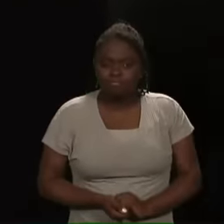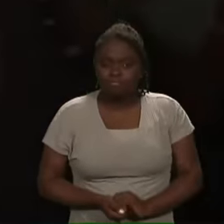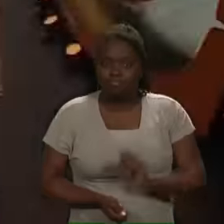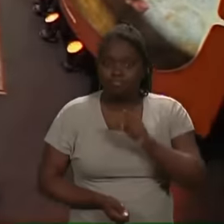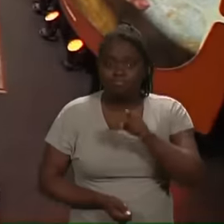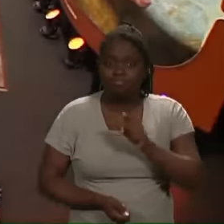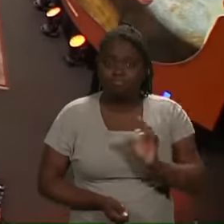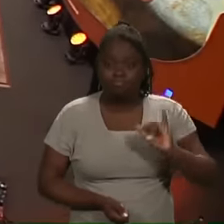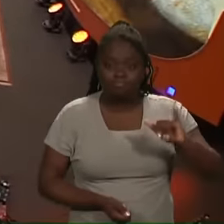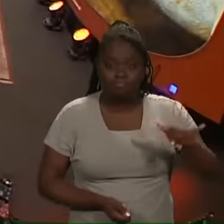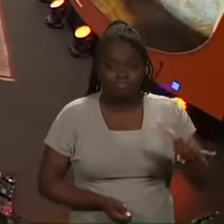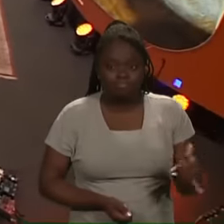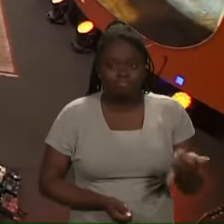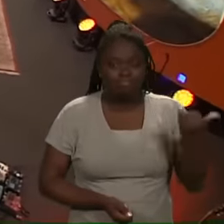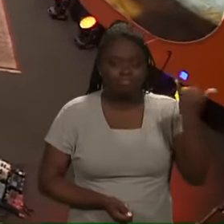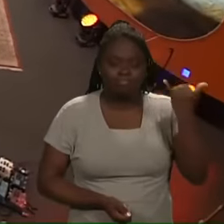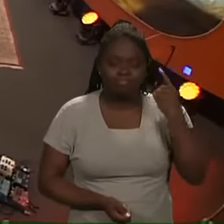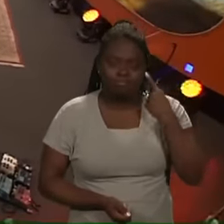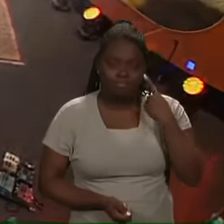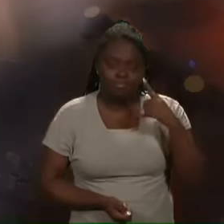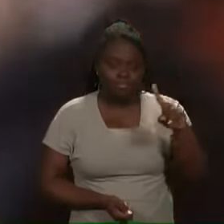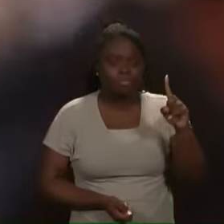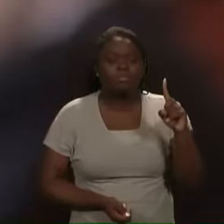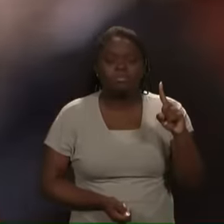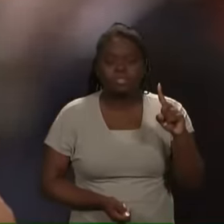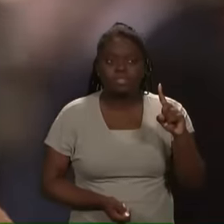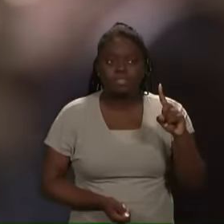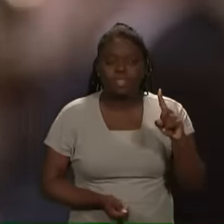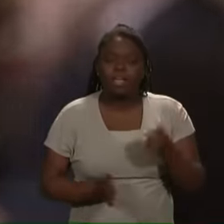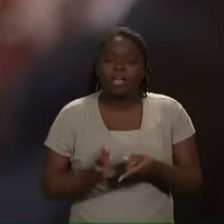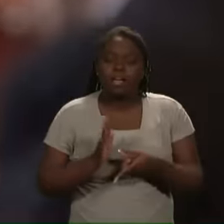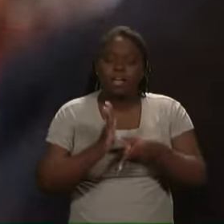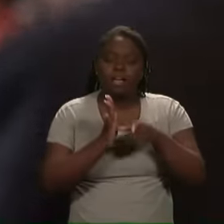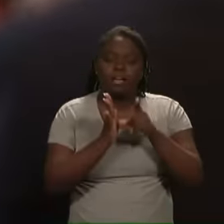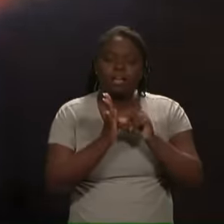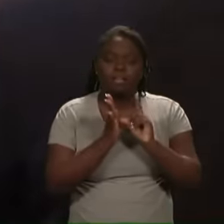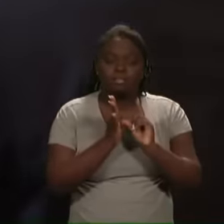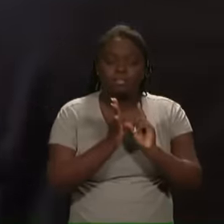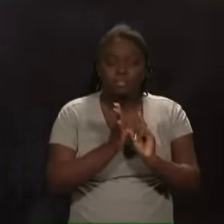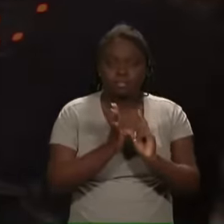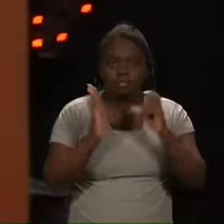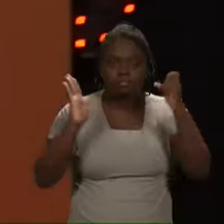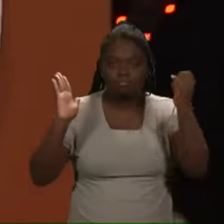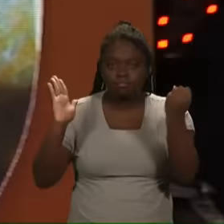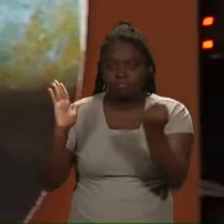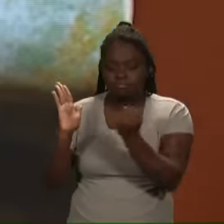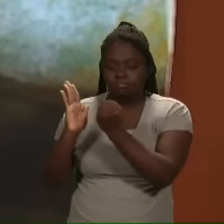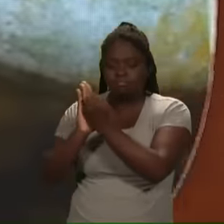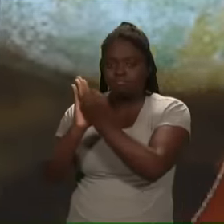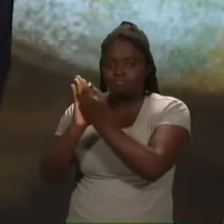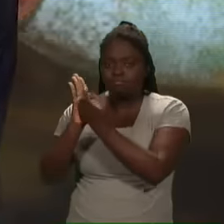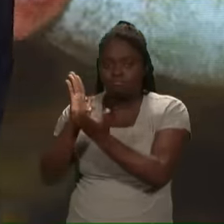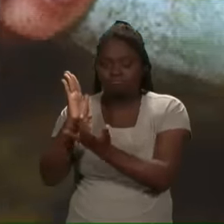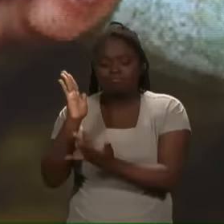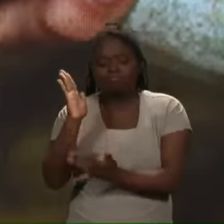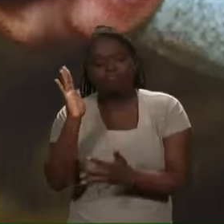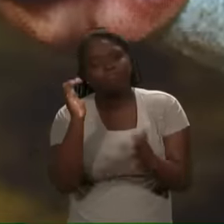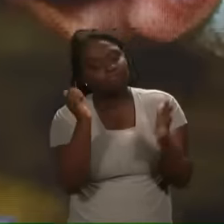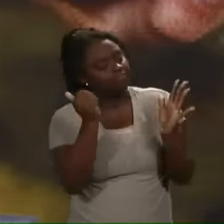tendo a oportunidade pela última vez, antes da crucificação,